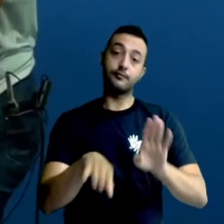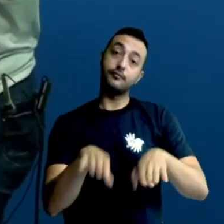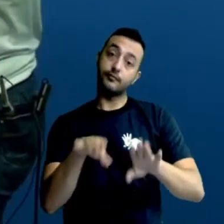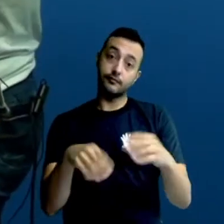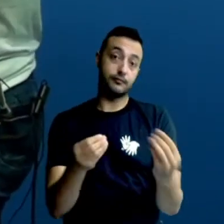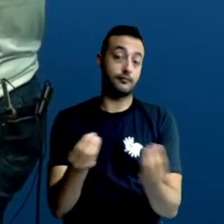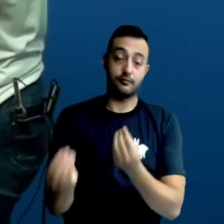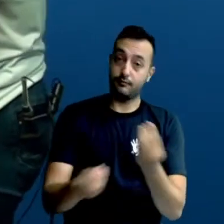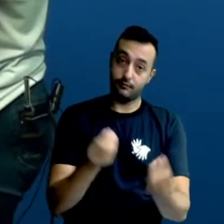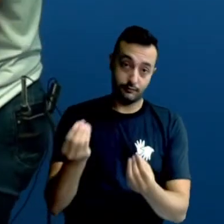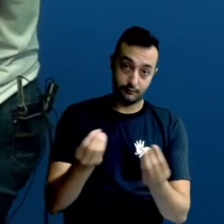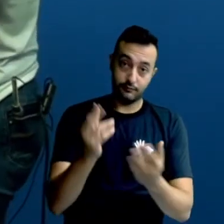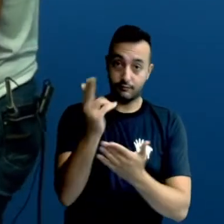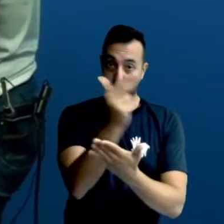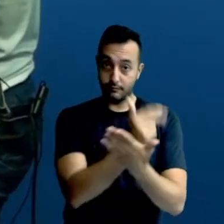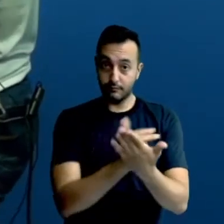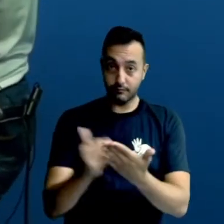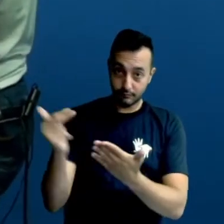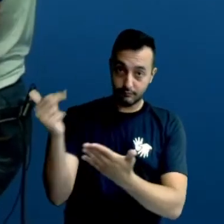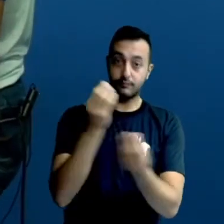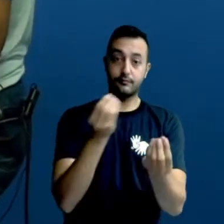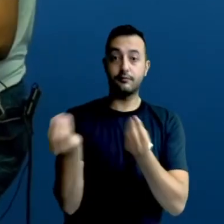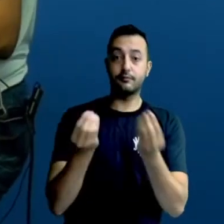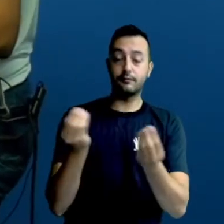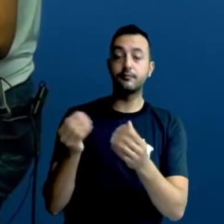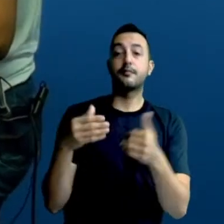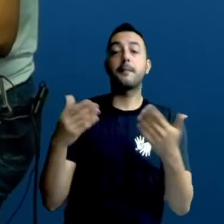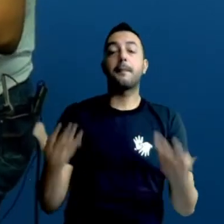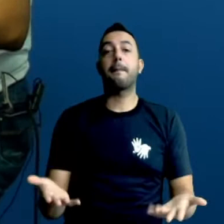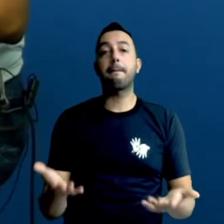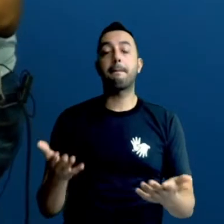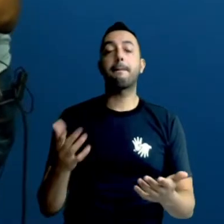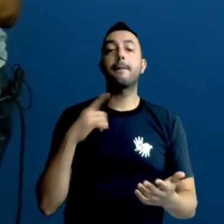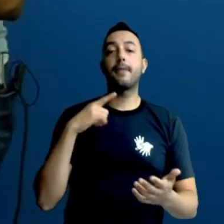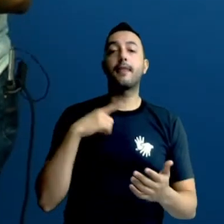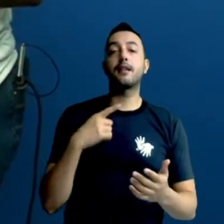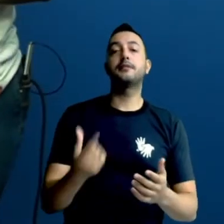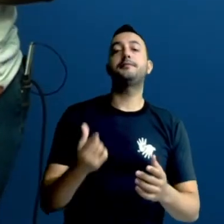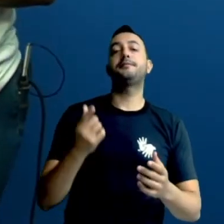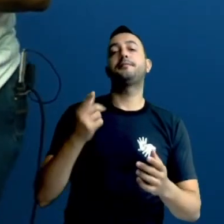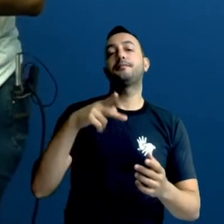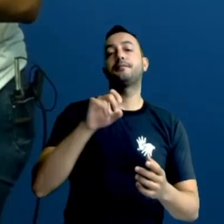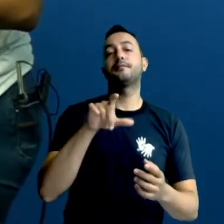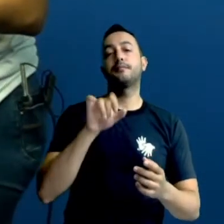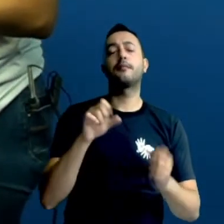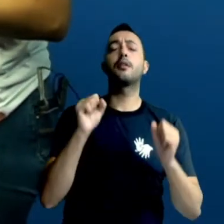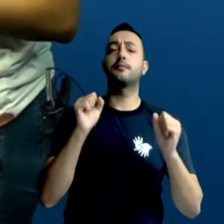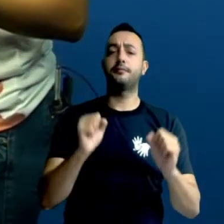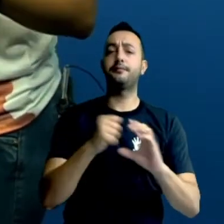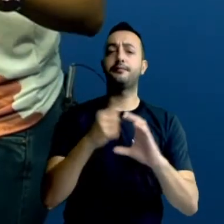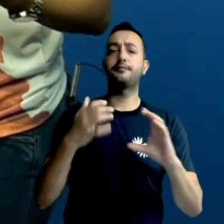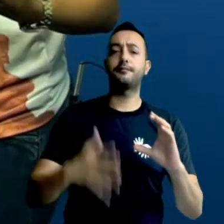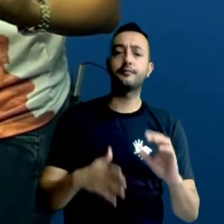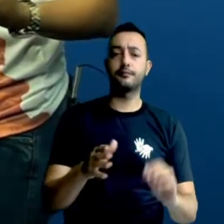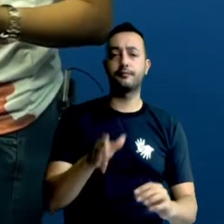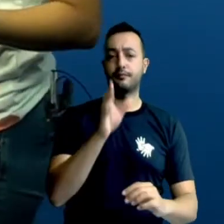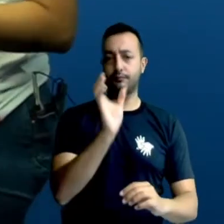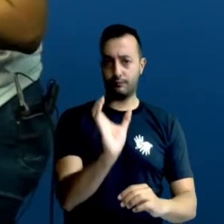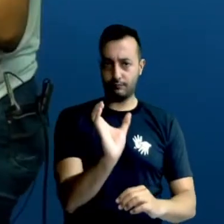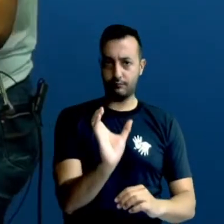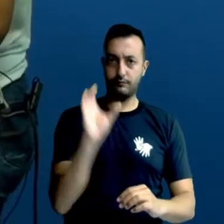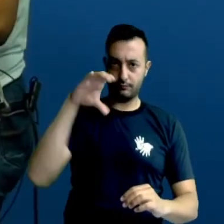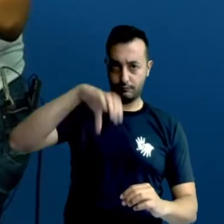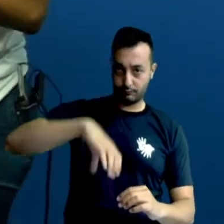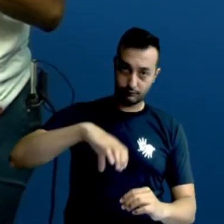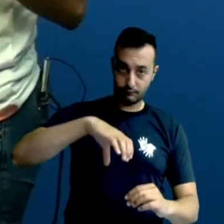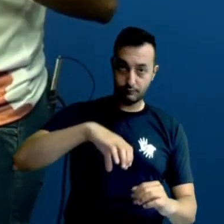eles são desenhados, da forma como eles estão. Então, os polígonos podem ser classificados em côncavos ou